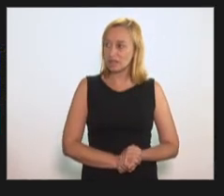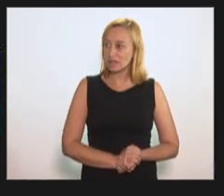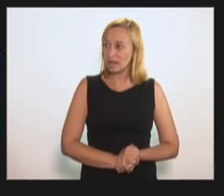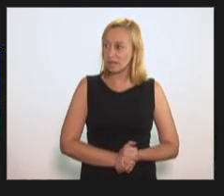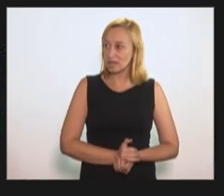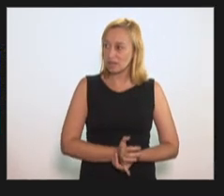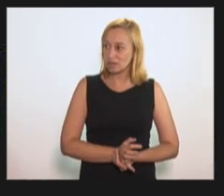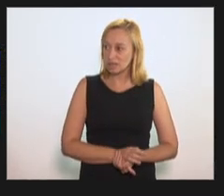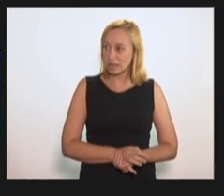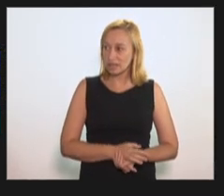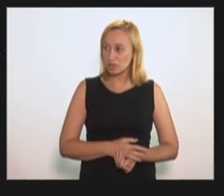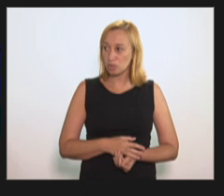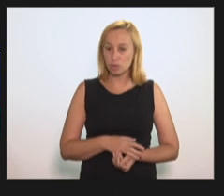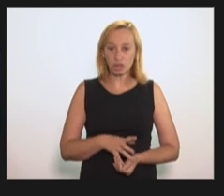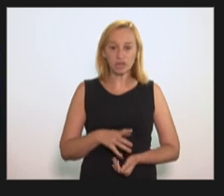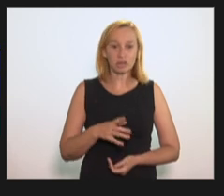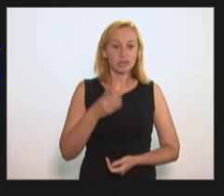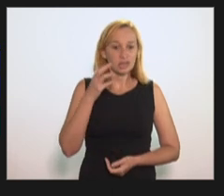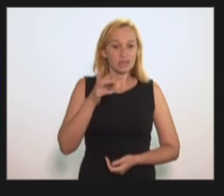senhora presidente